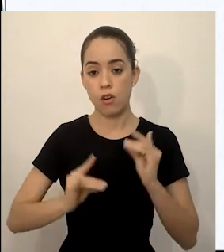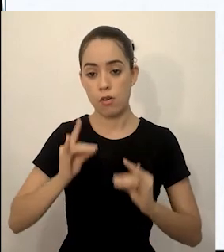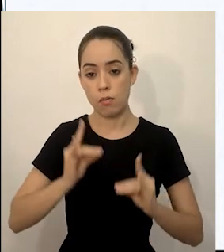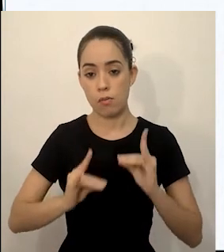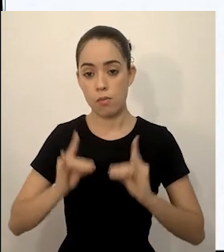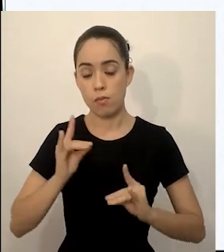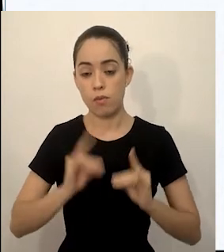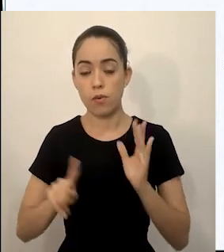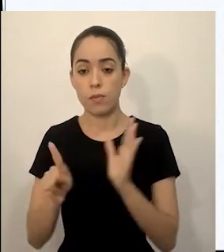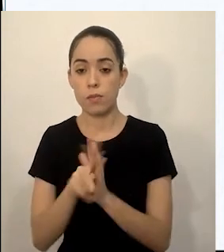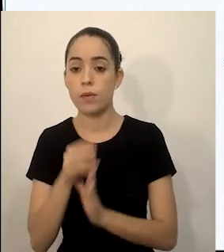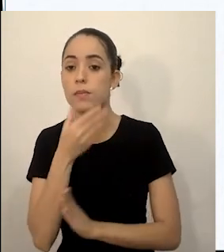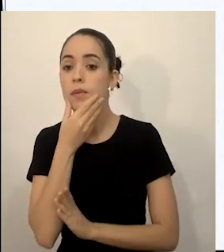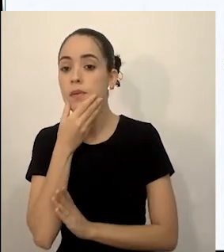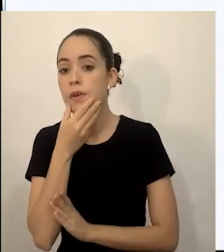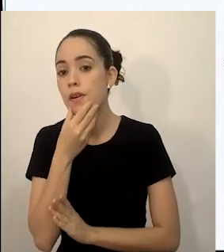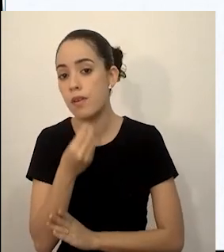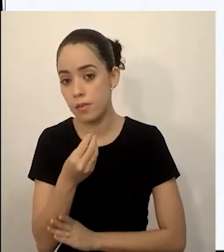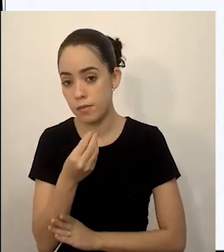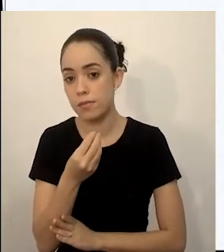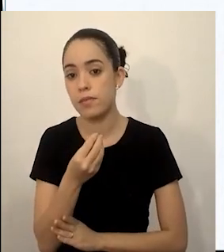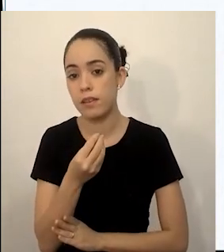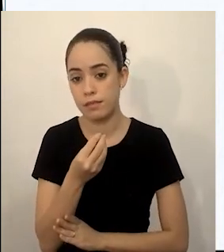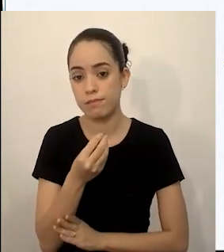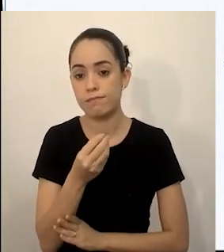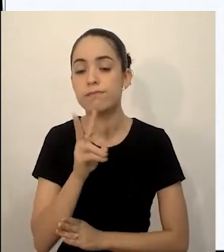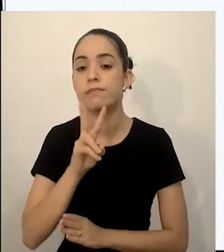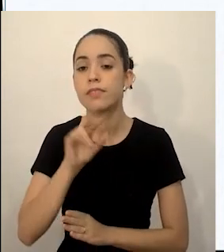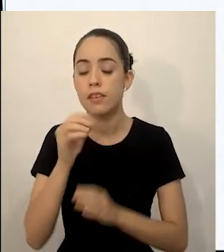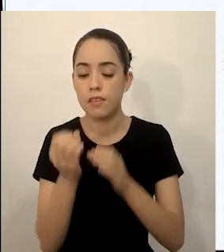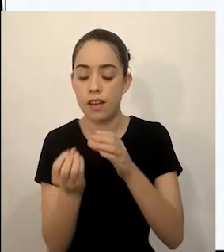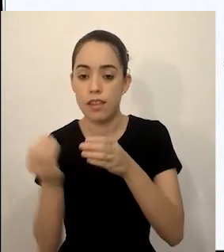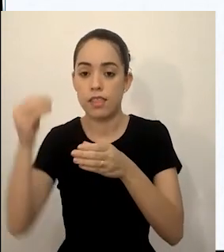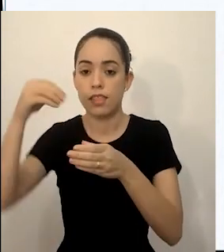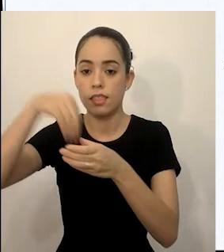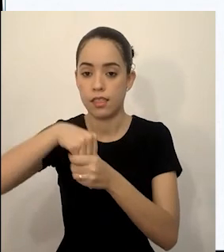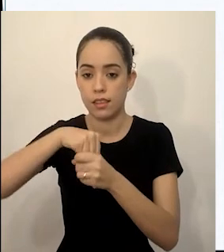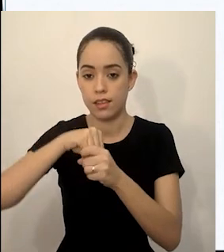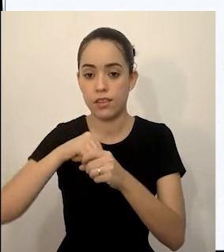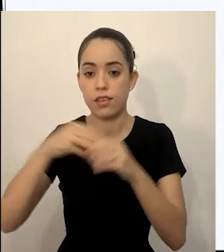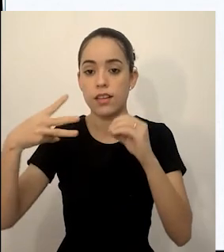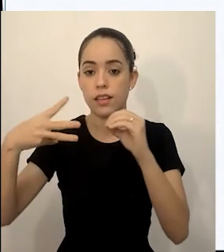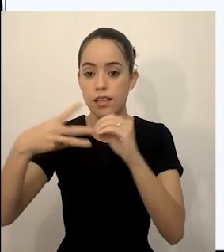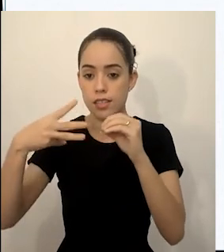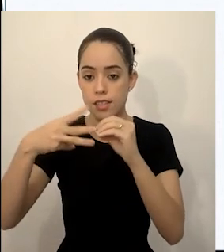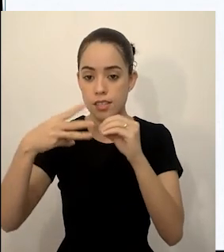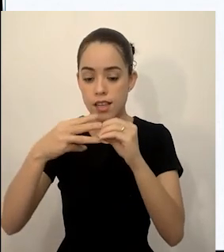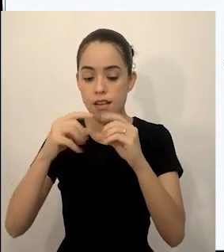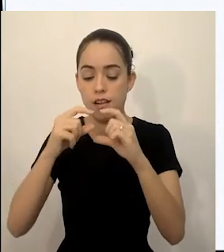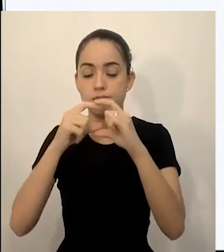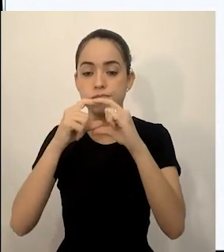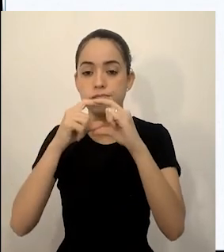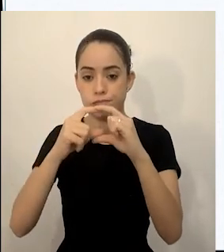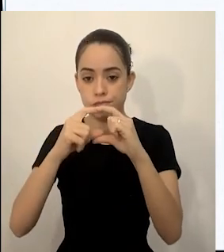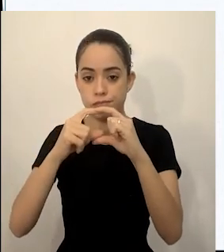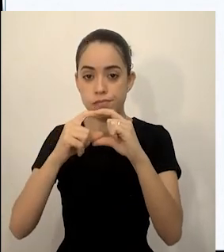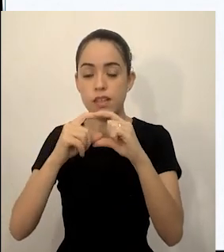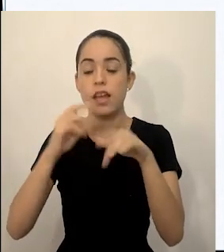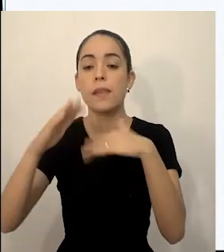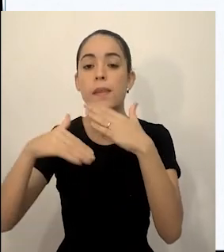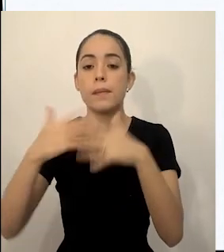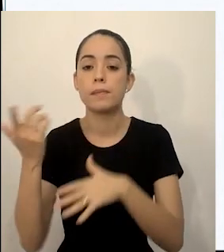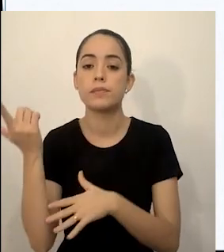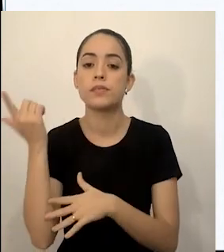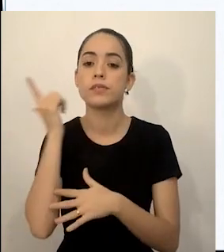serão passados para as células da granulosa, para aromatizá-los